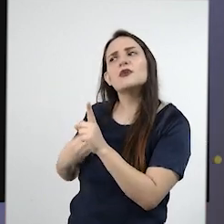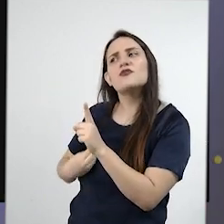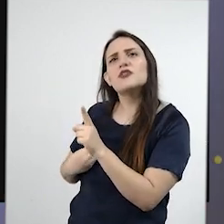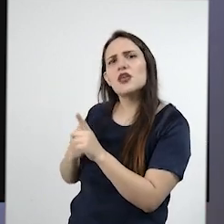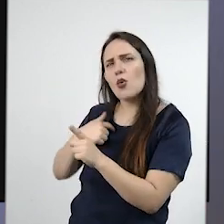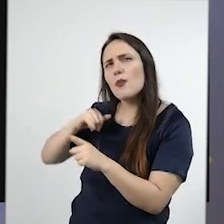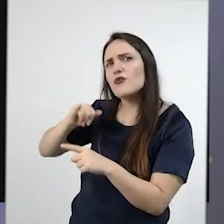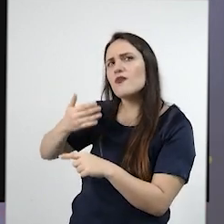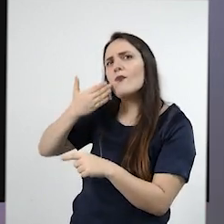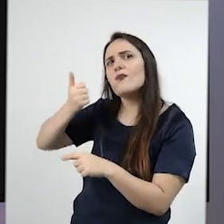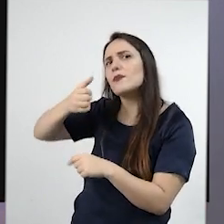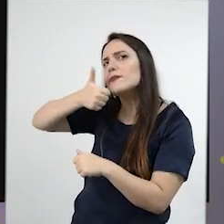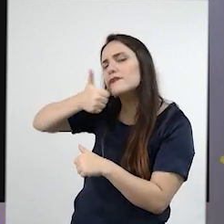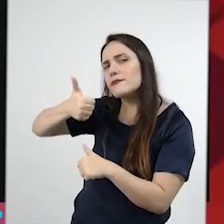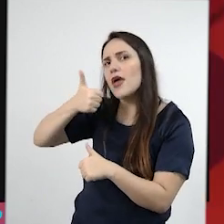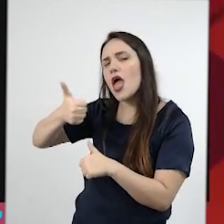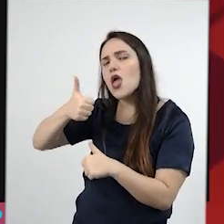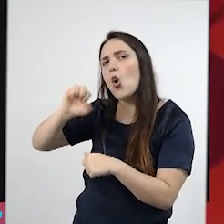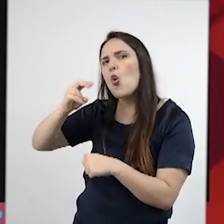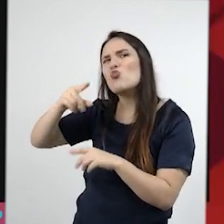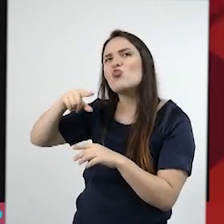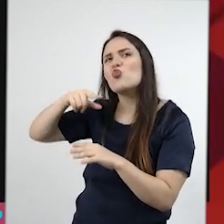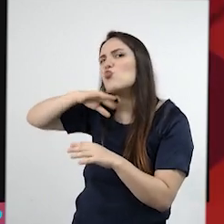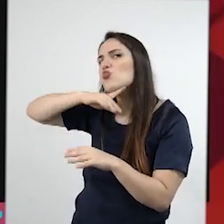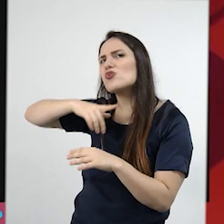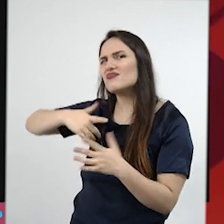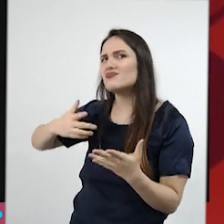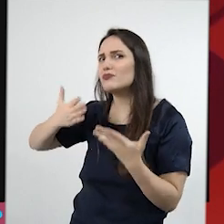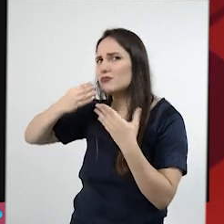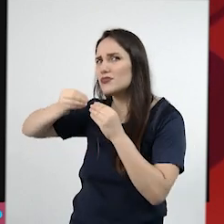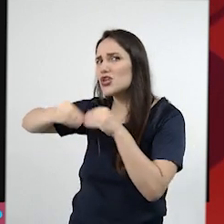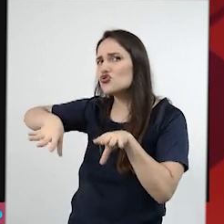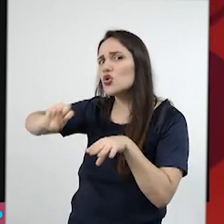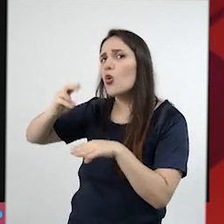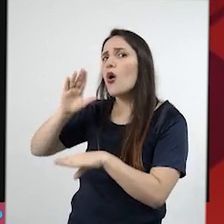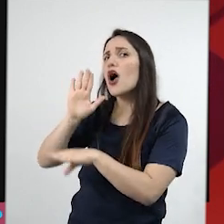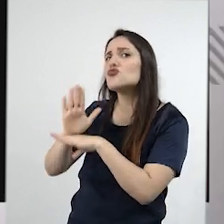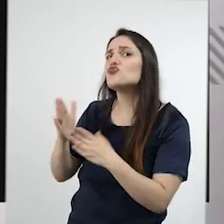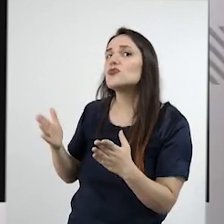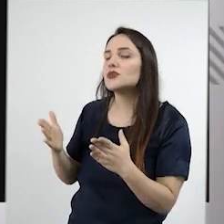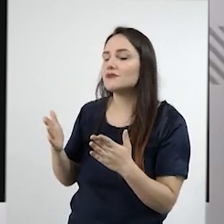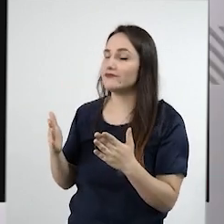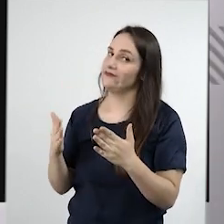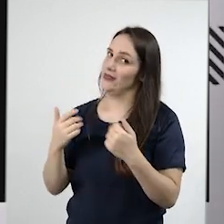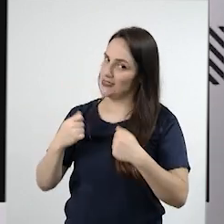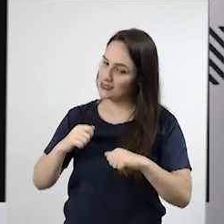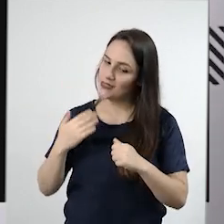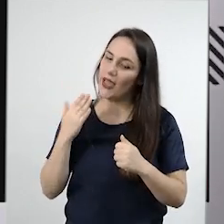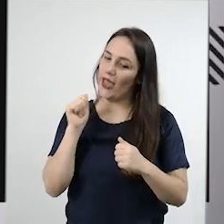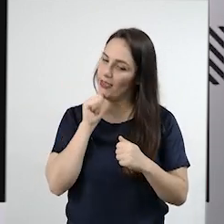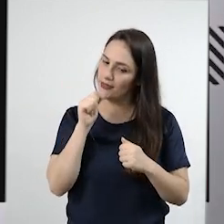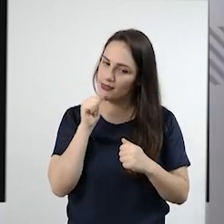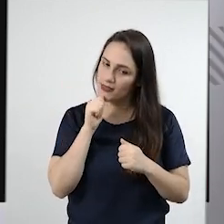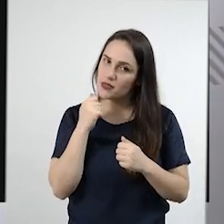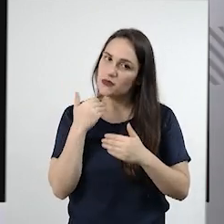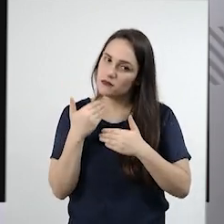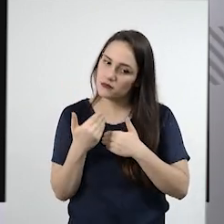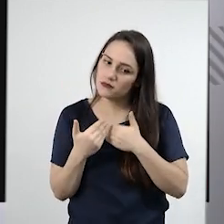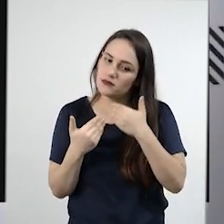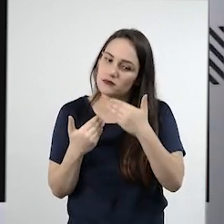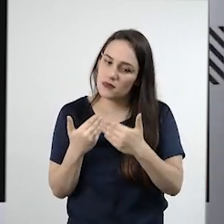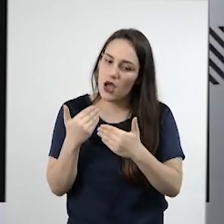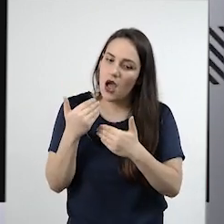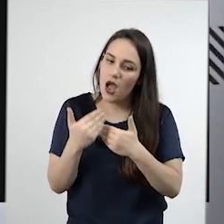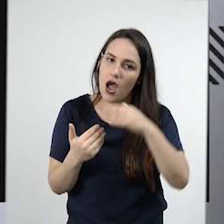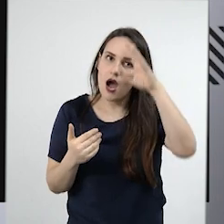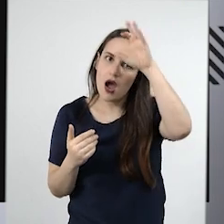isso. Então, eu acho que estamos num processo de conseguir aprender a como nos relacionar